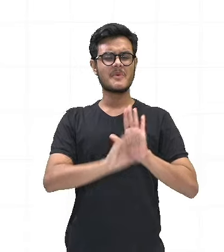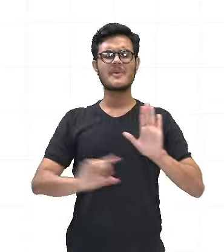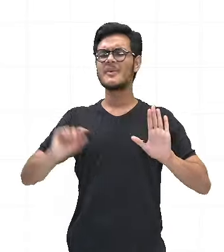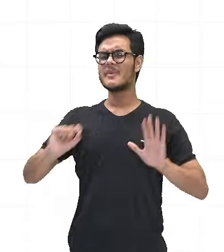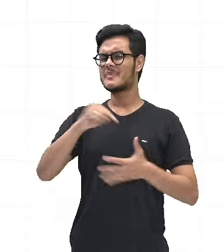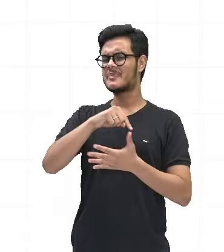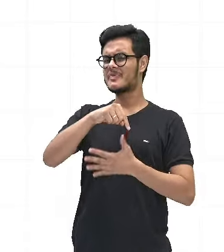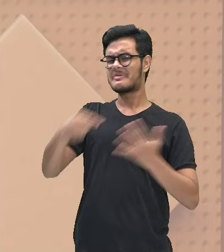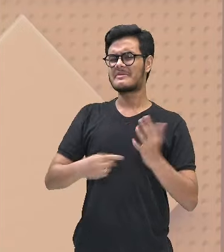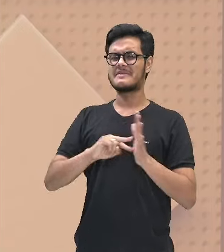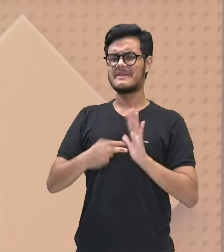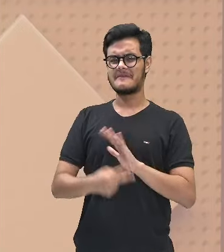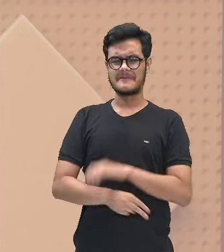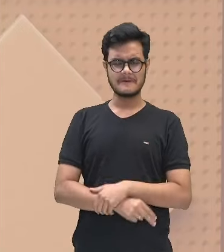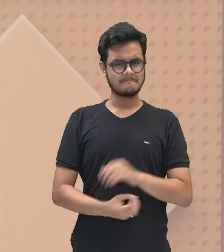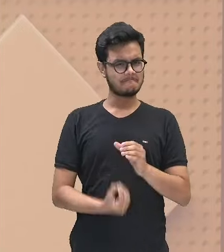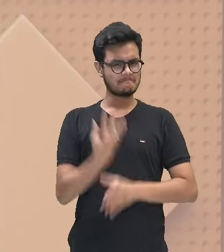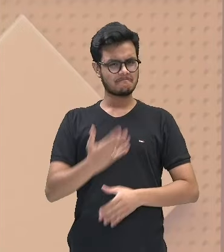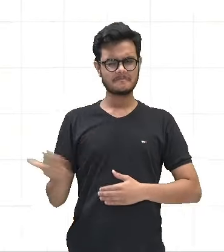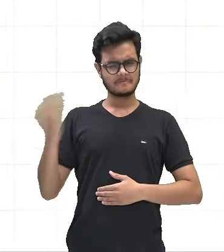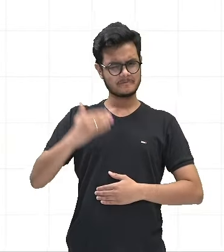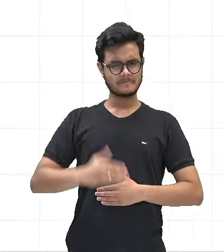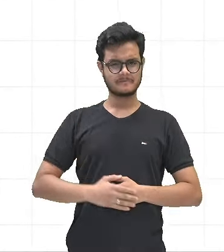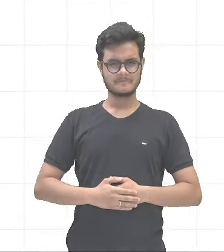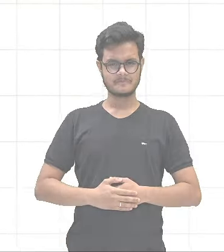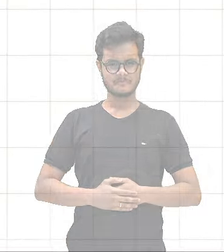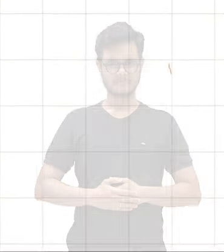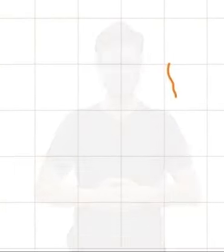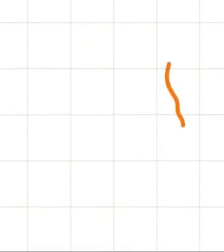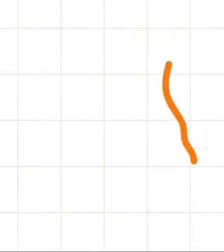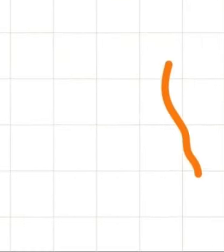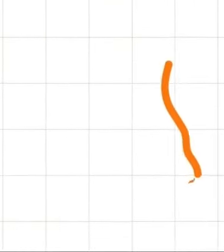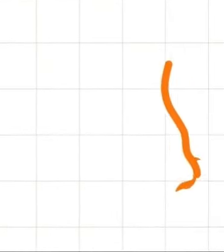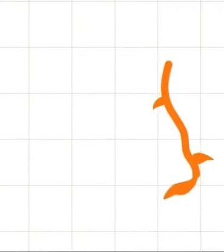e renascimento. Vamos à nossa aula?